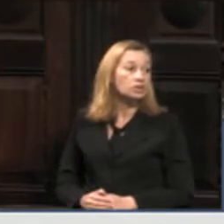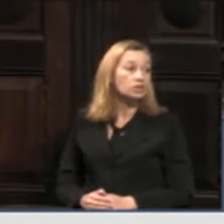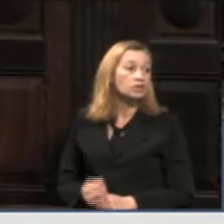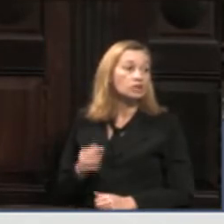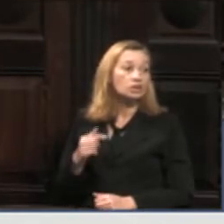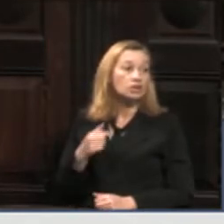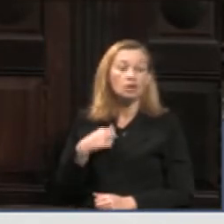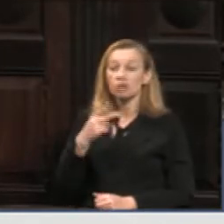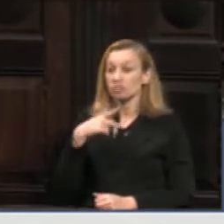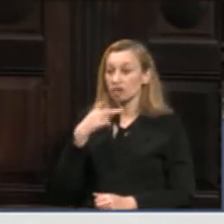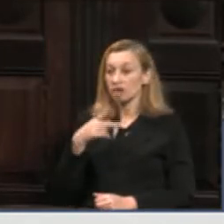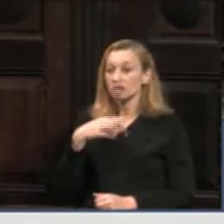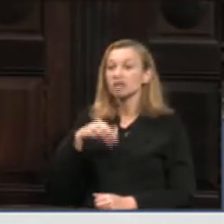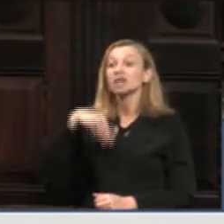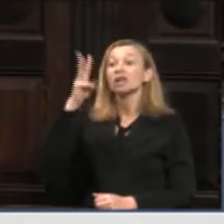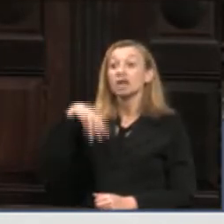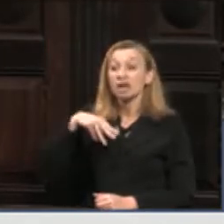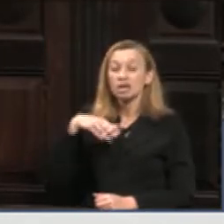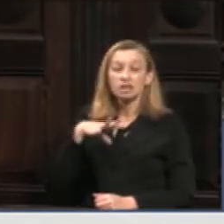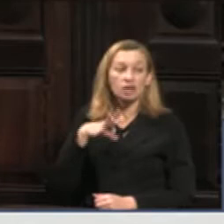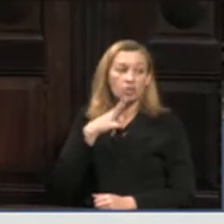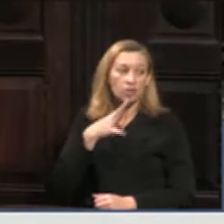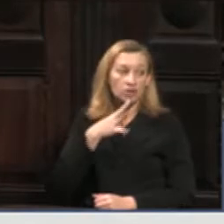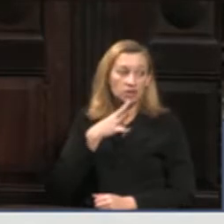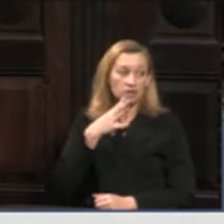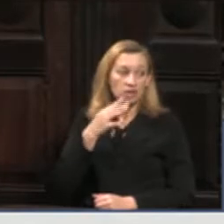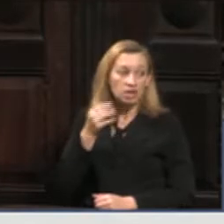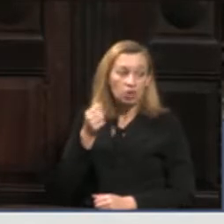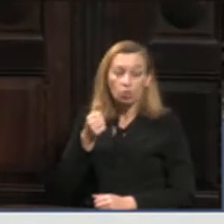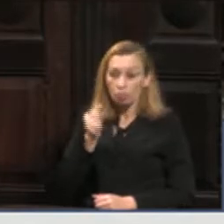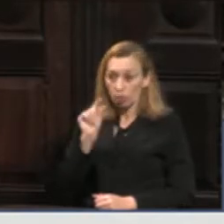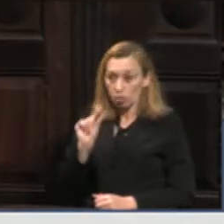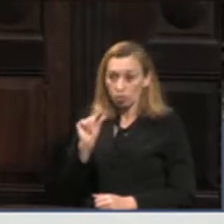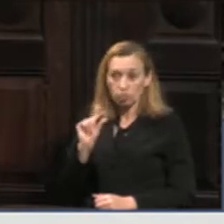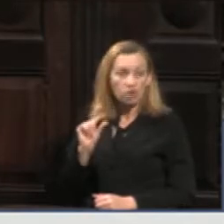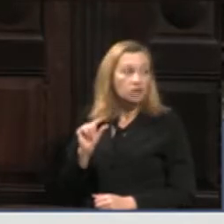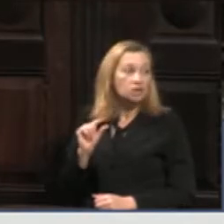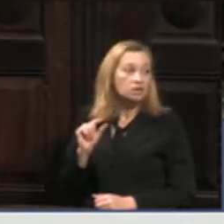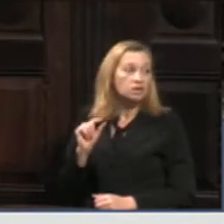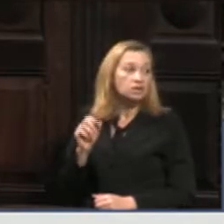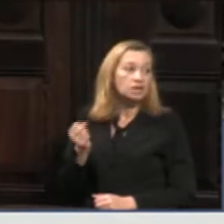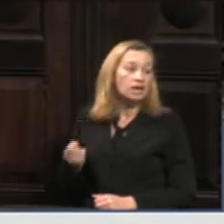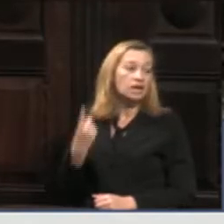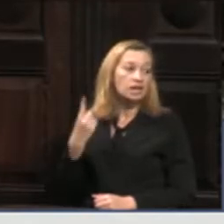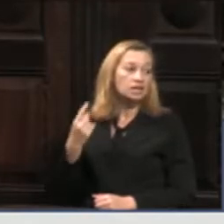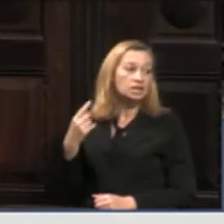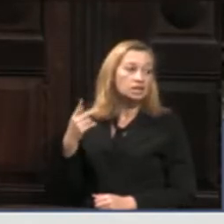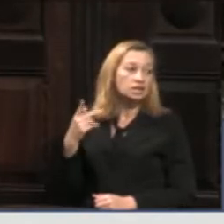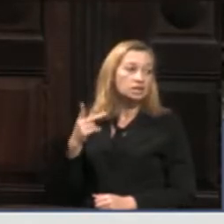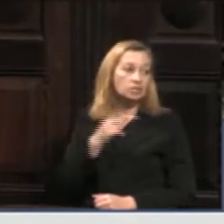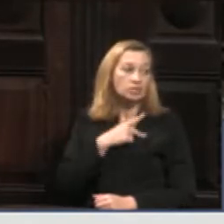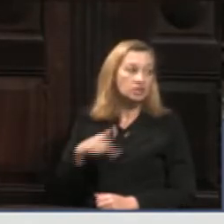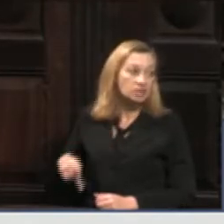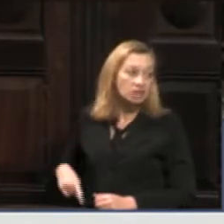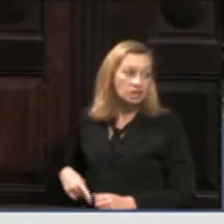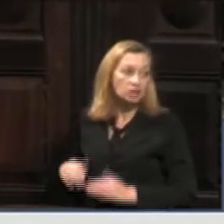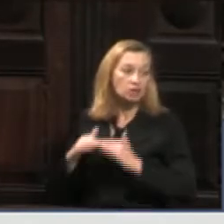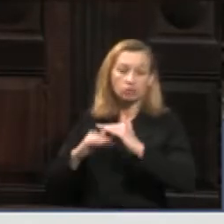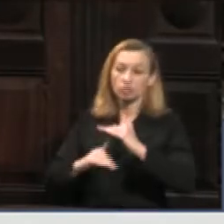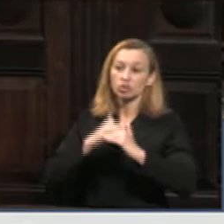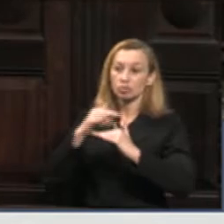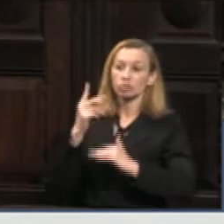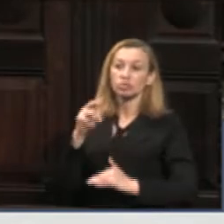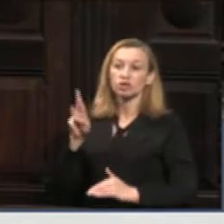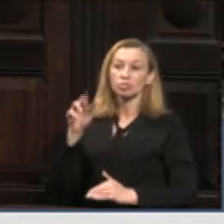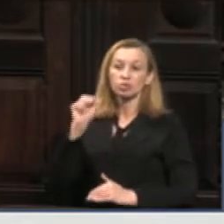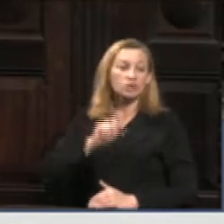quiser conhecer um pouco mais da ex-presidente do Supremo Tribunal Federal, que